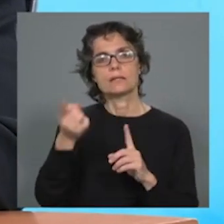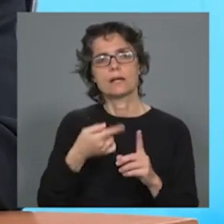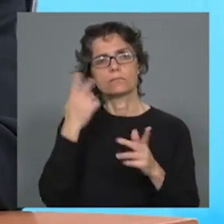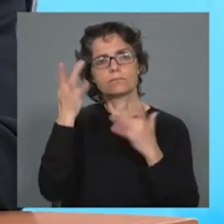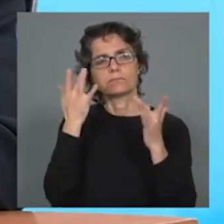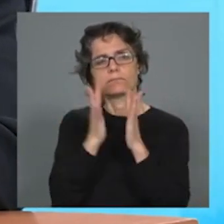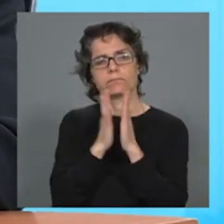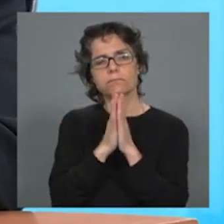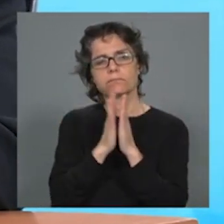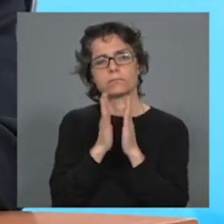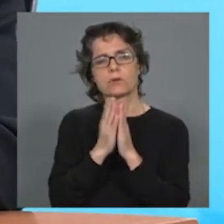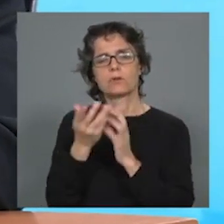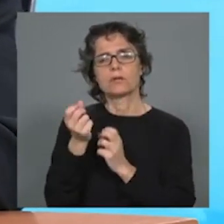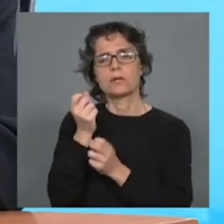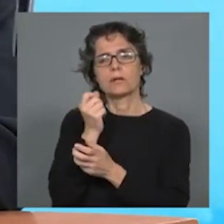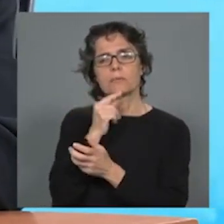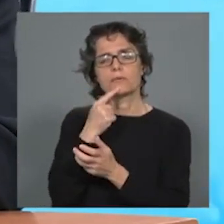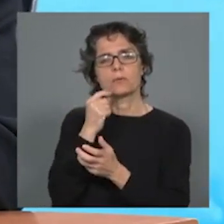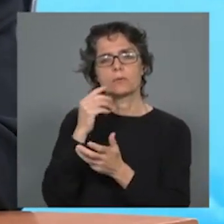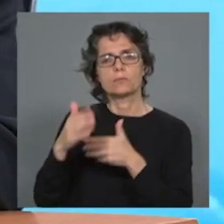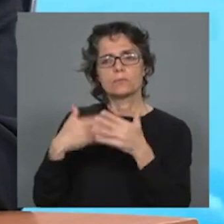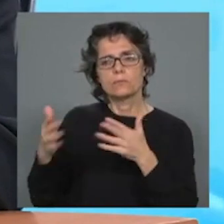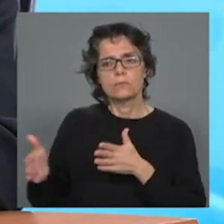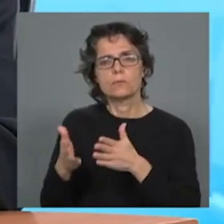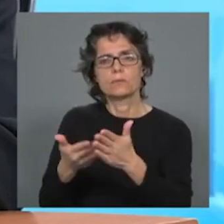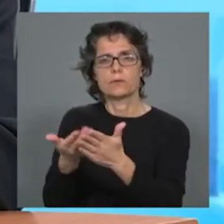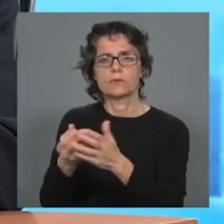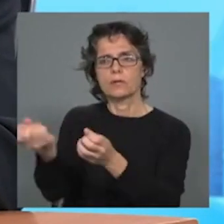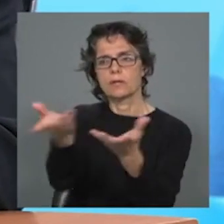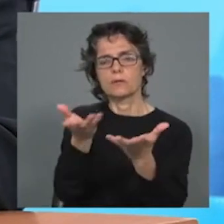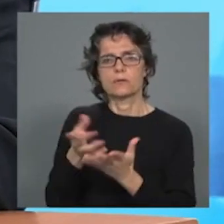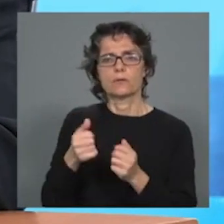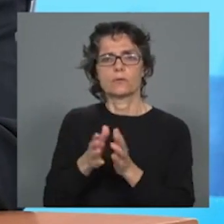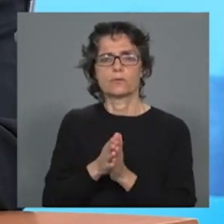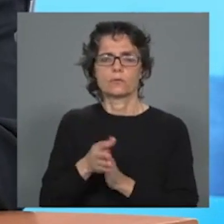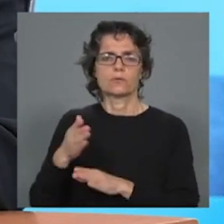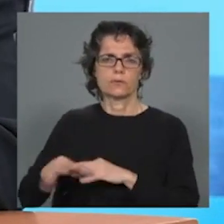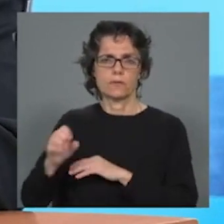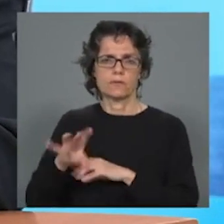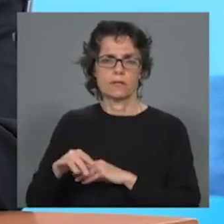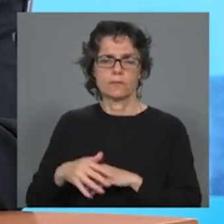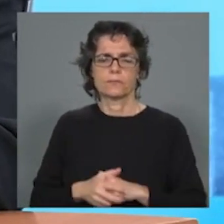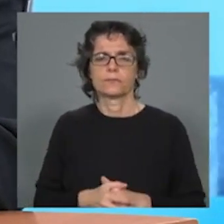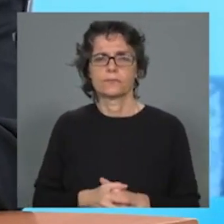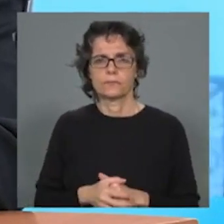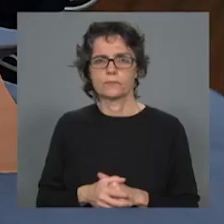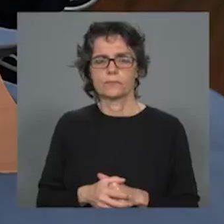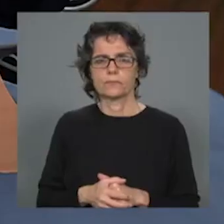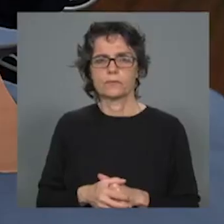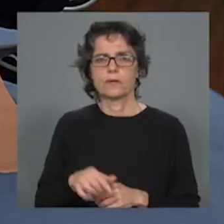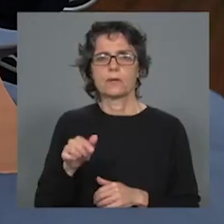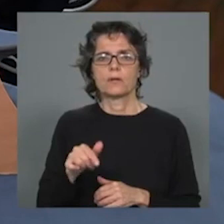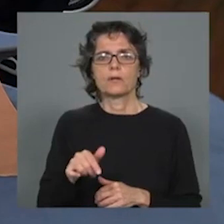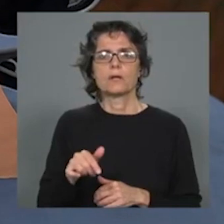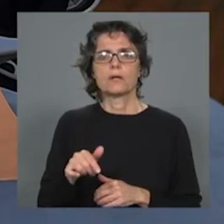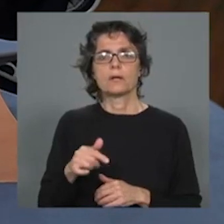pastoral contribuíram para ir mais longe no acolhimento a todos, sem excluir ninguém. E cá estaremos também para ir dar conta dos trabalhos que o